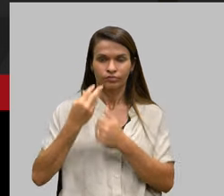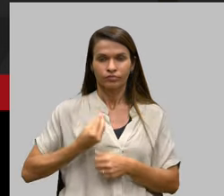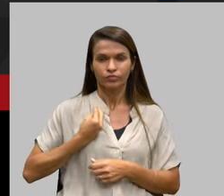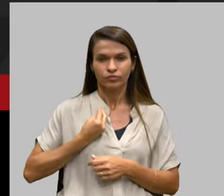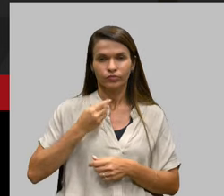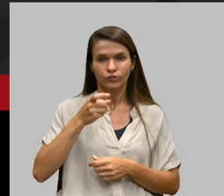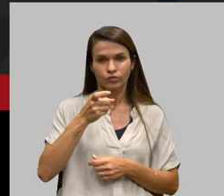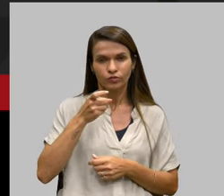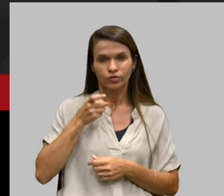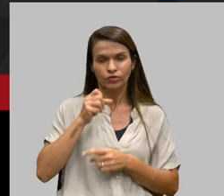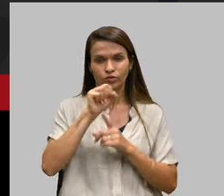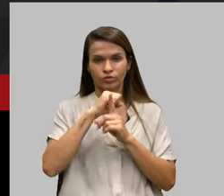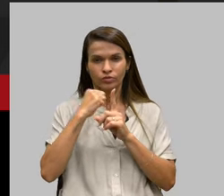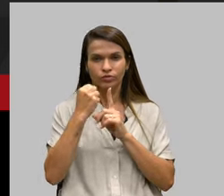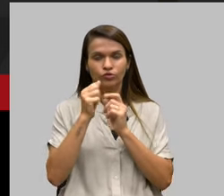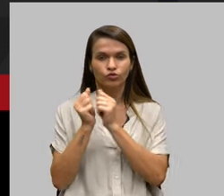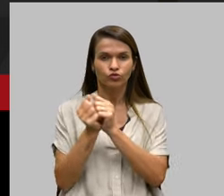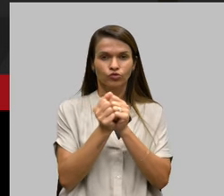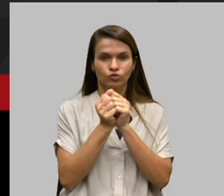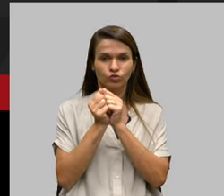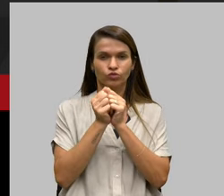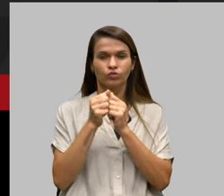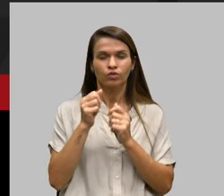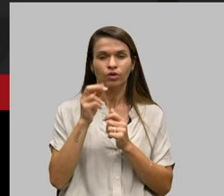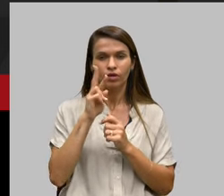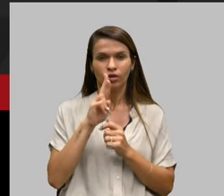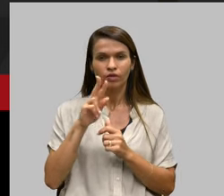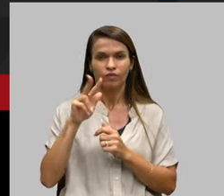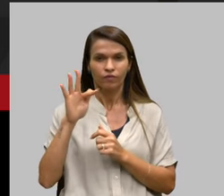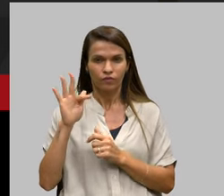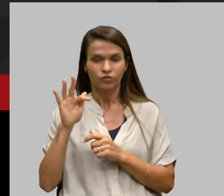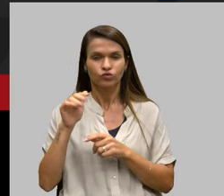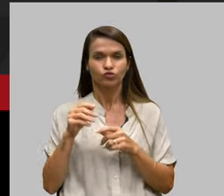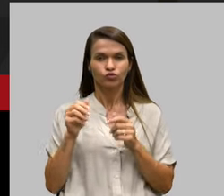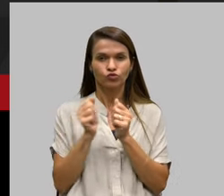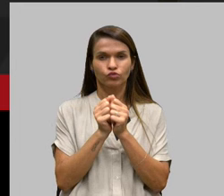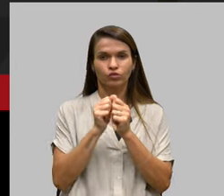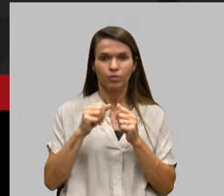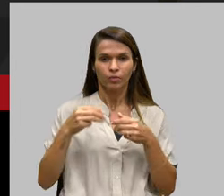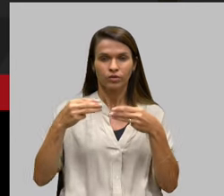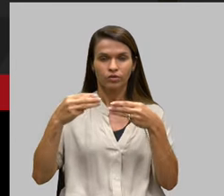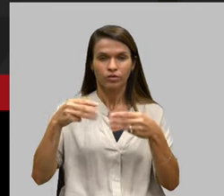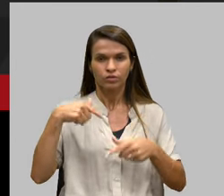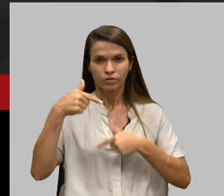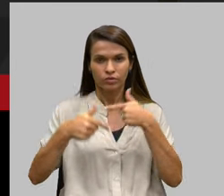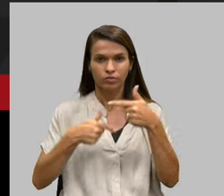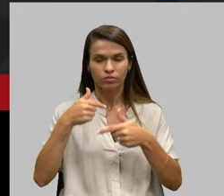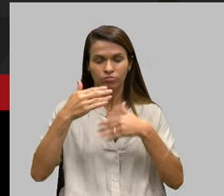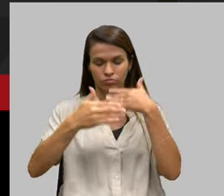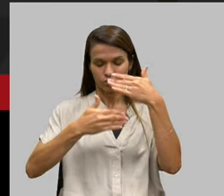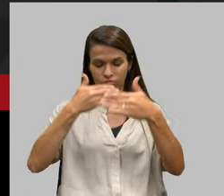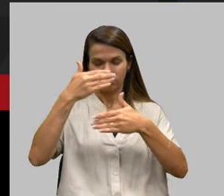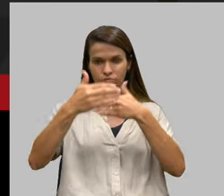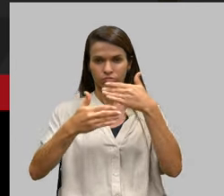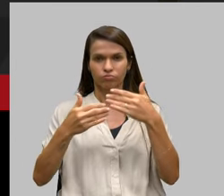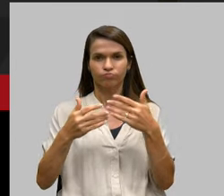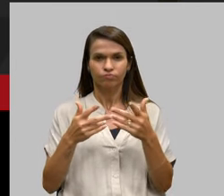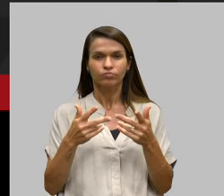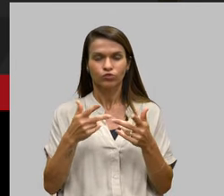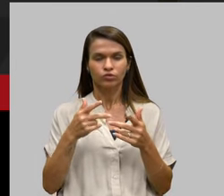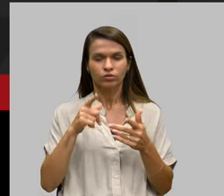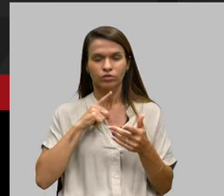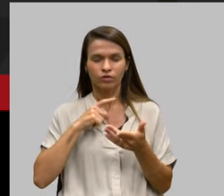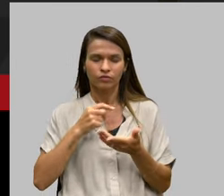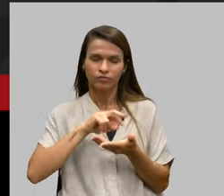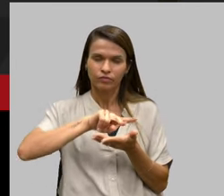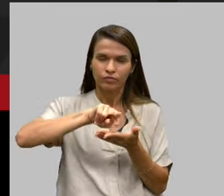a junto com a Receita Federal do Brasil junto com o Ministério do Trabalho para construímos esse grande repositório de Dad